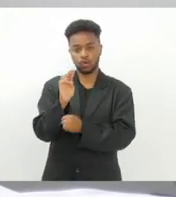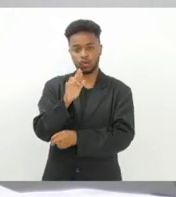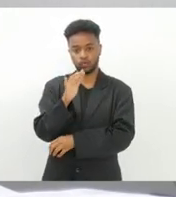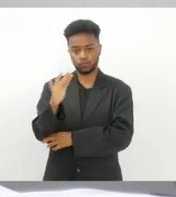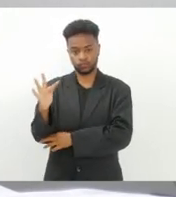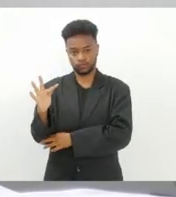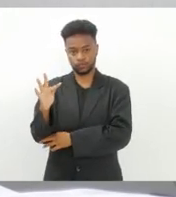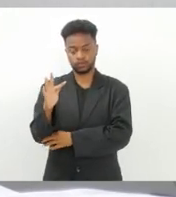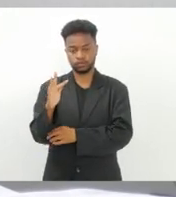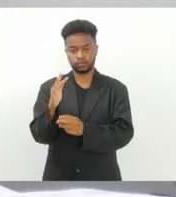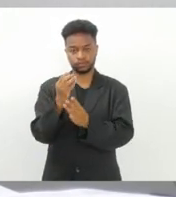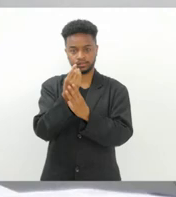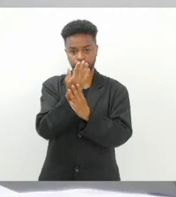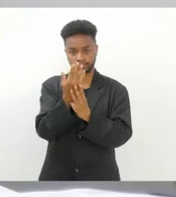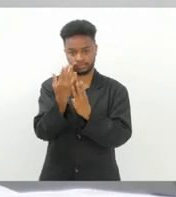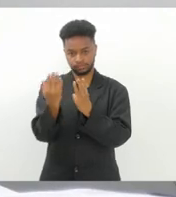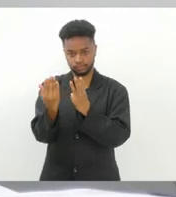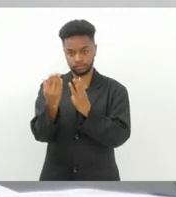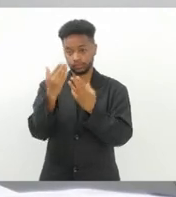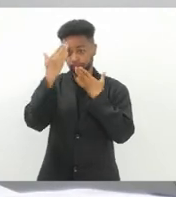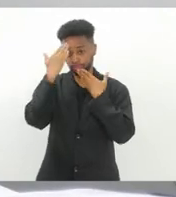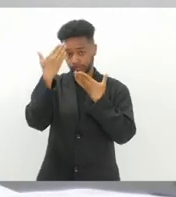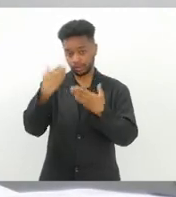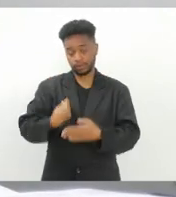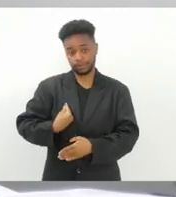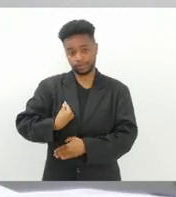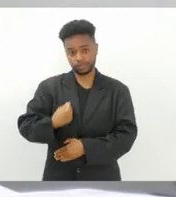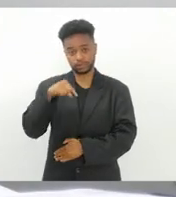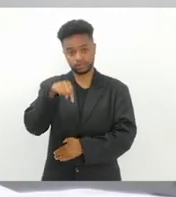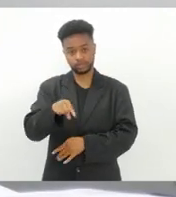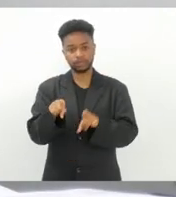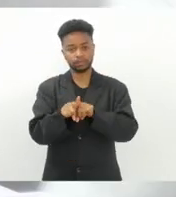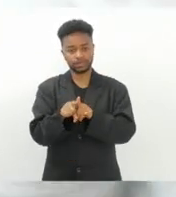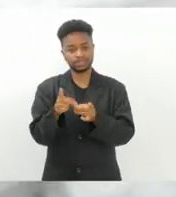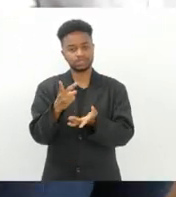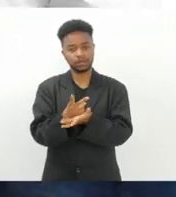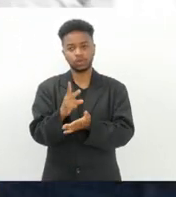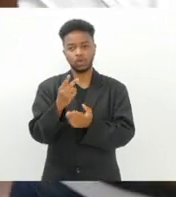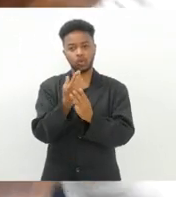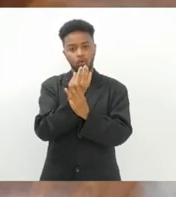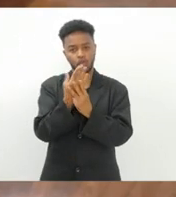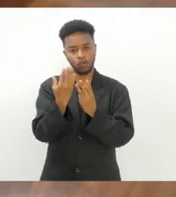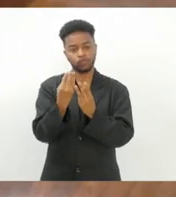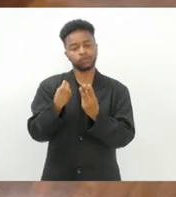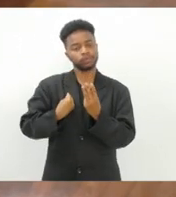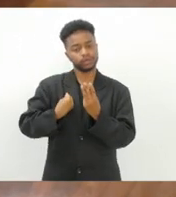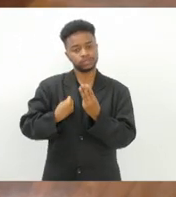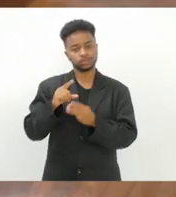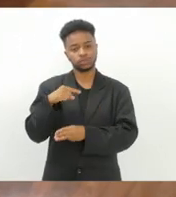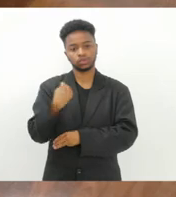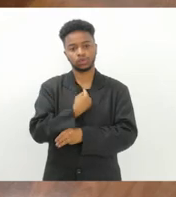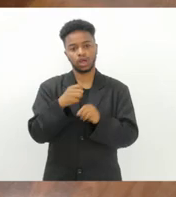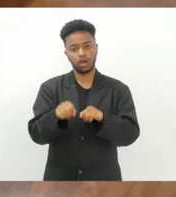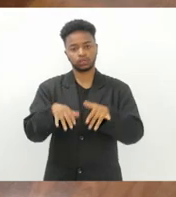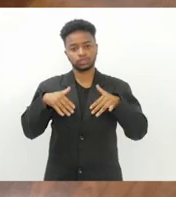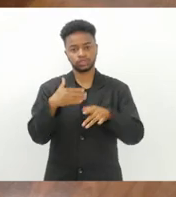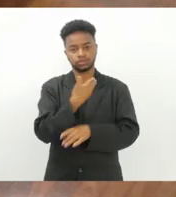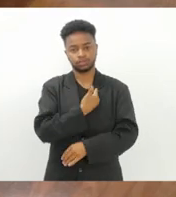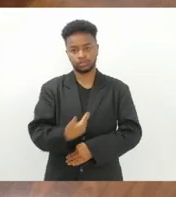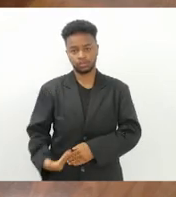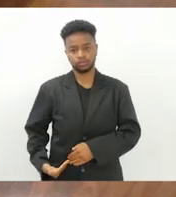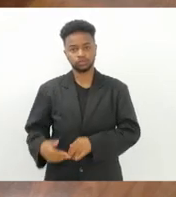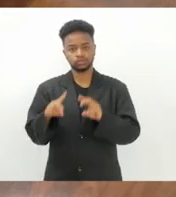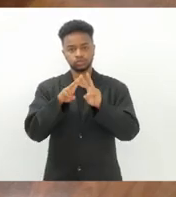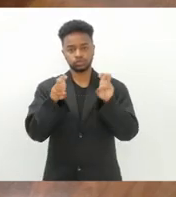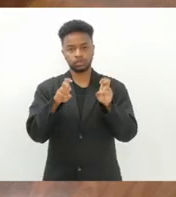Federal Fluminense. Também obrigado pela presença, UF sempre presente aqui nas nossas audiências públicas sobre